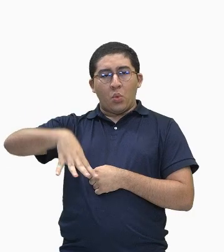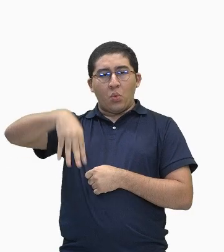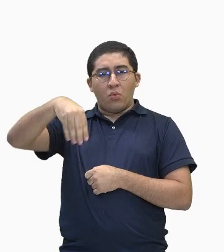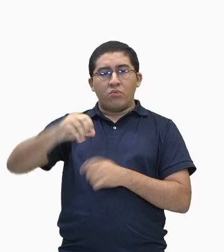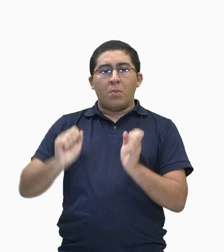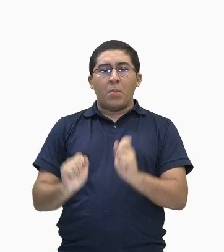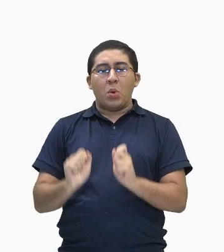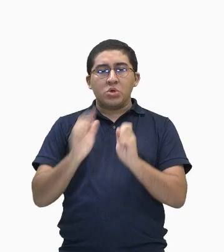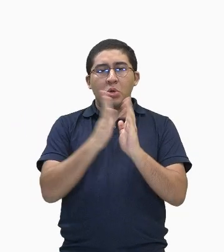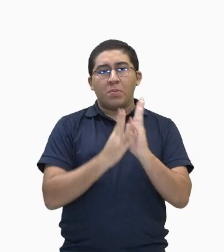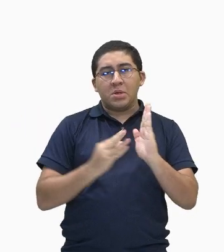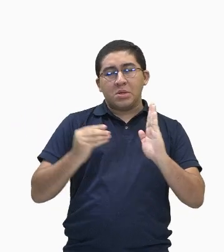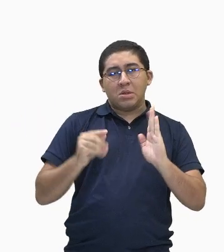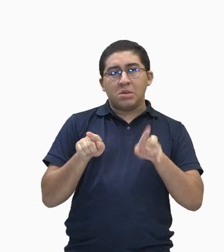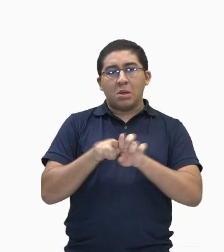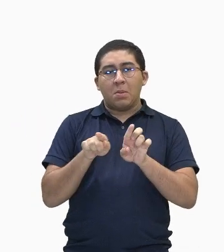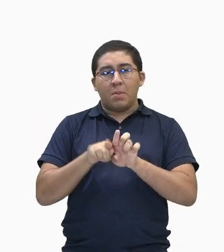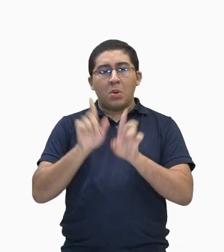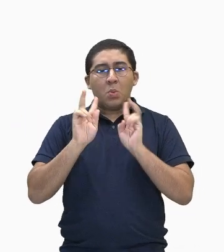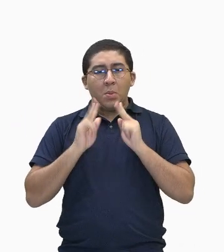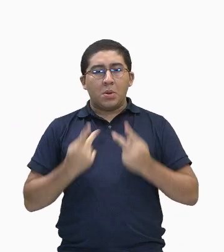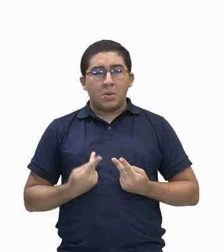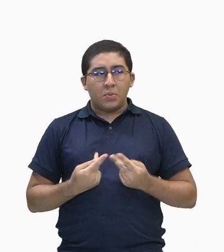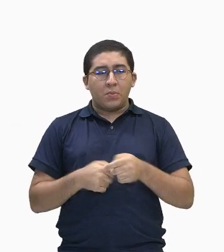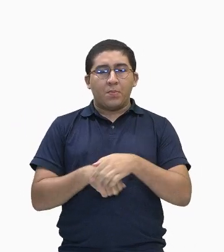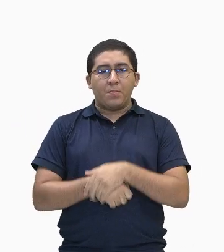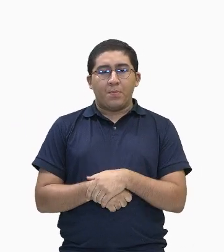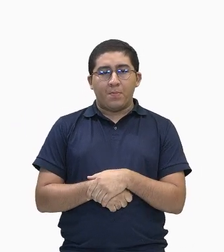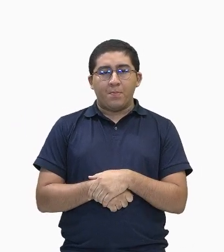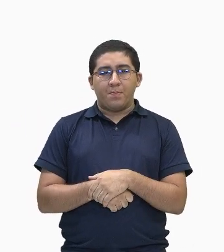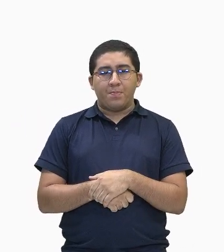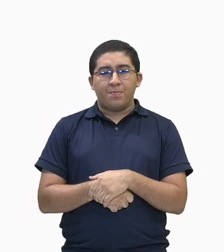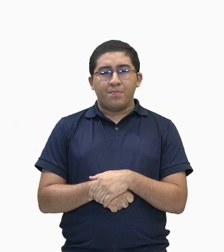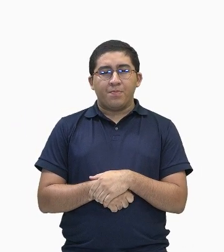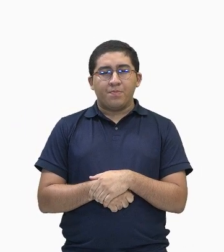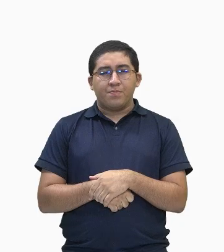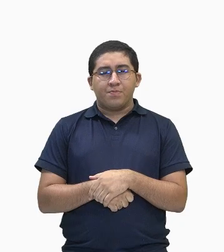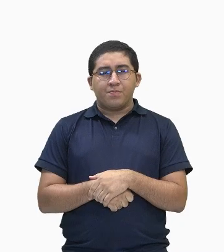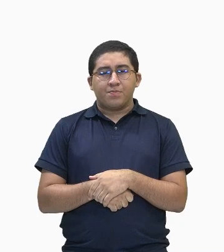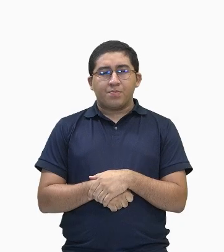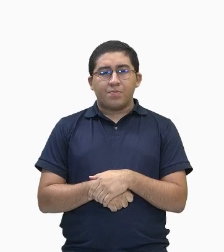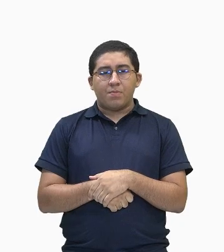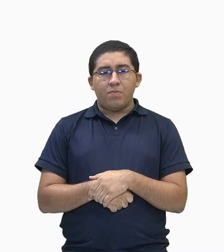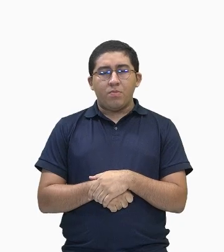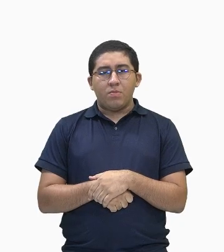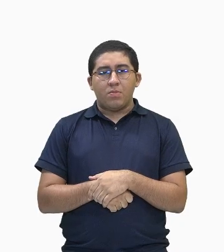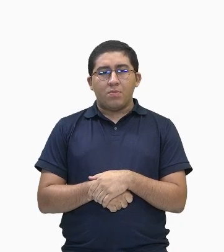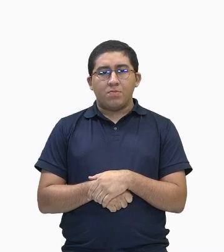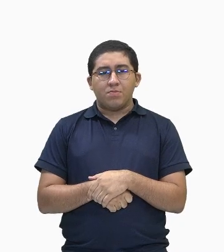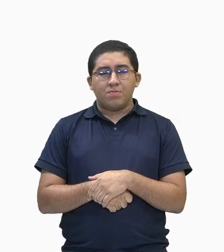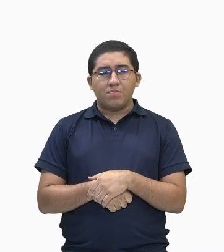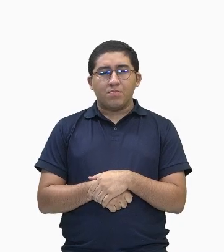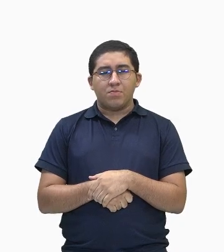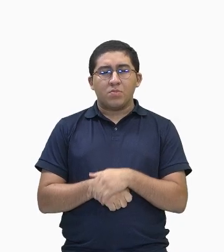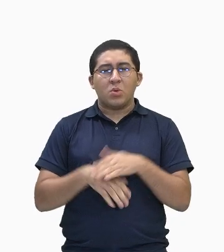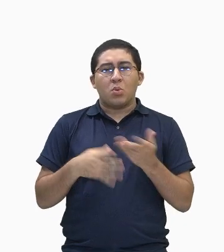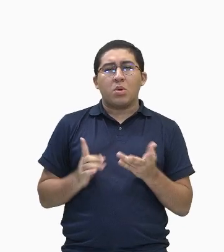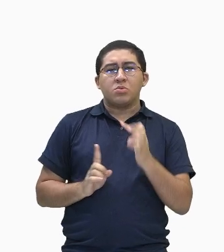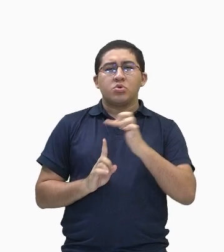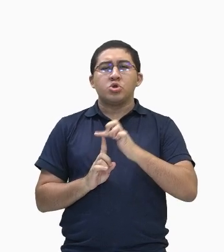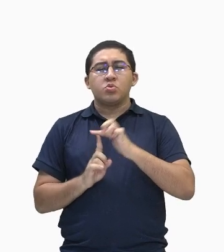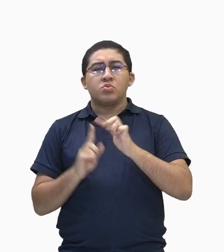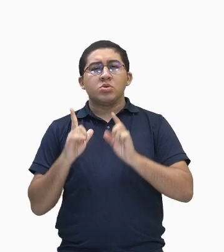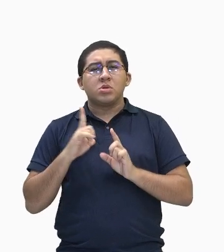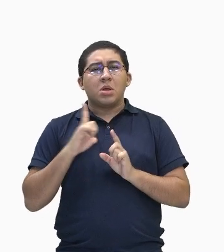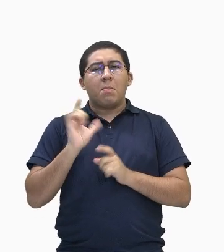pode verificar que tipo de animais ele pode imitar, tá bom? Será que tem a palavra humanos